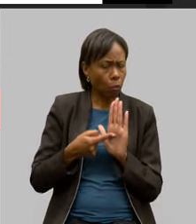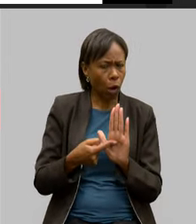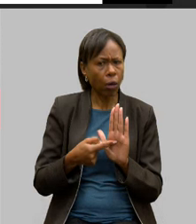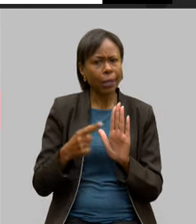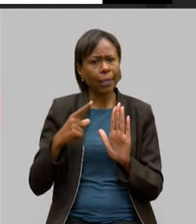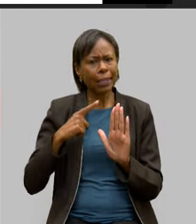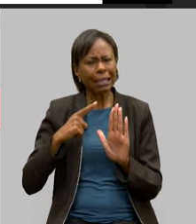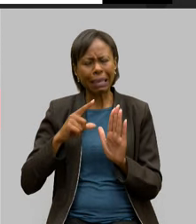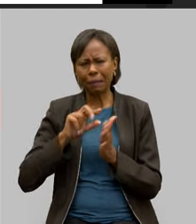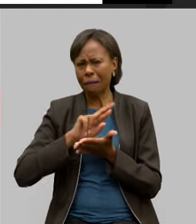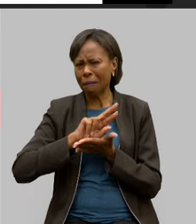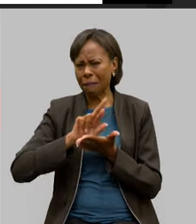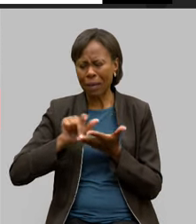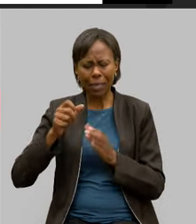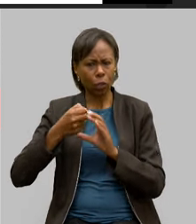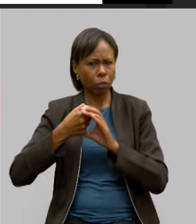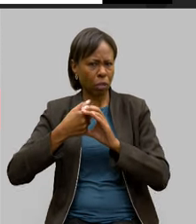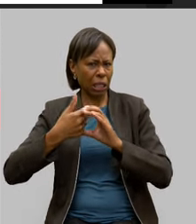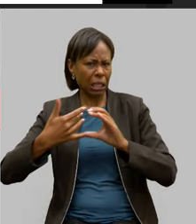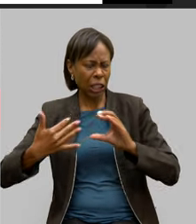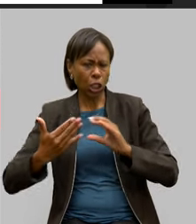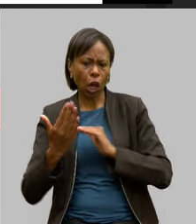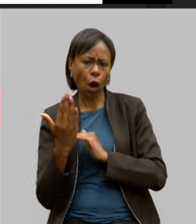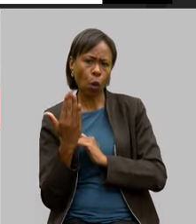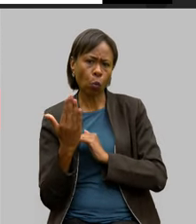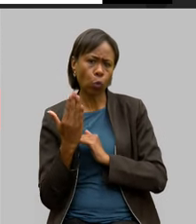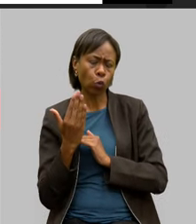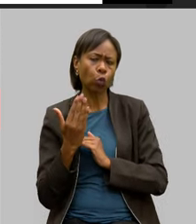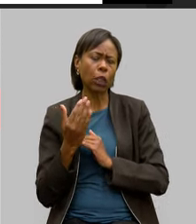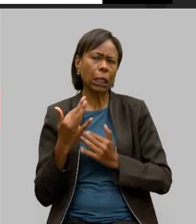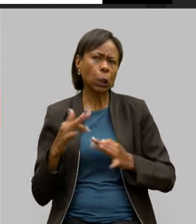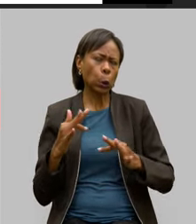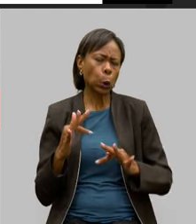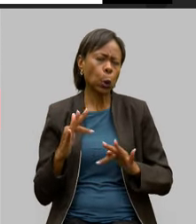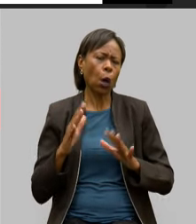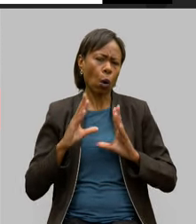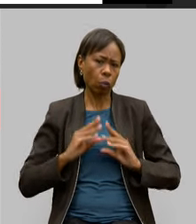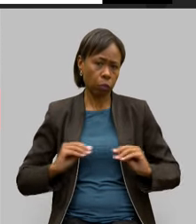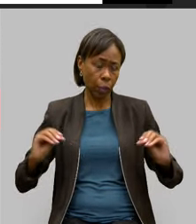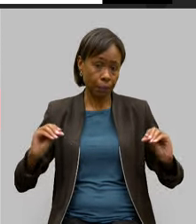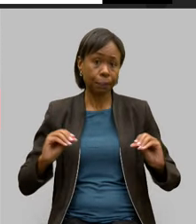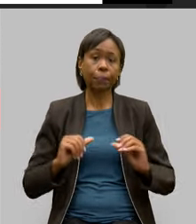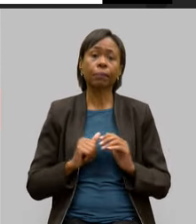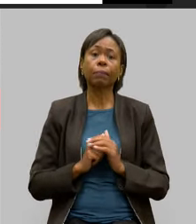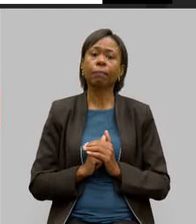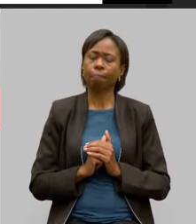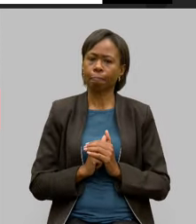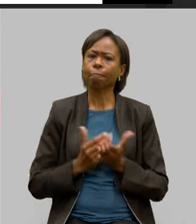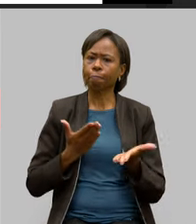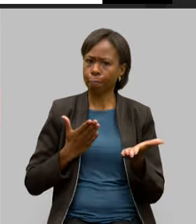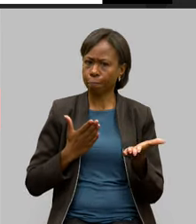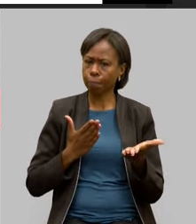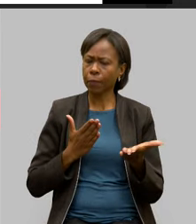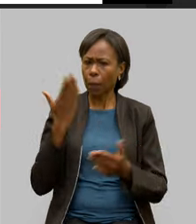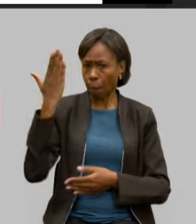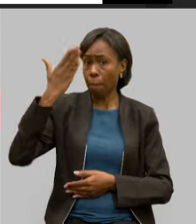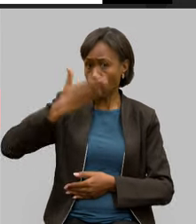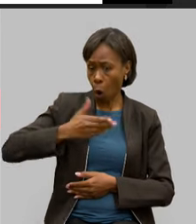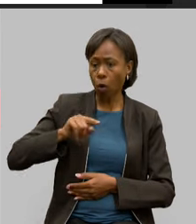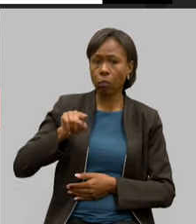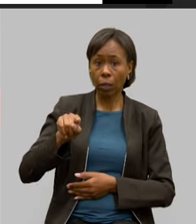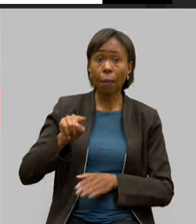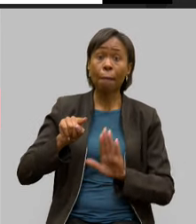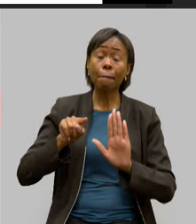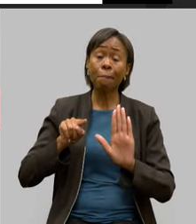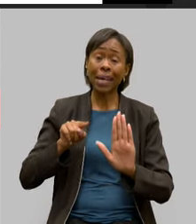antioxidantes neuroprotetoras e analgésicas apesar do efeito terapêutico comprovado a sua legalidade e regulamentação